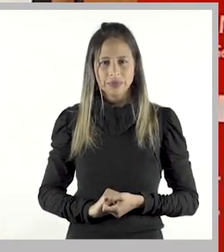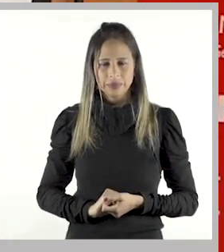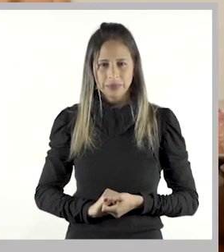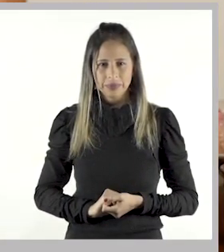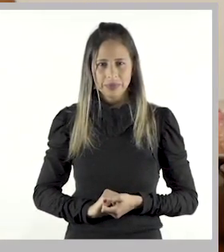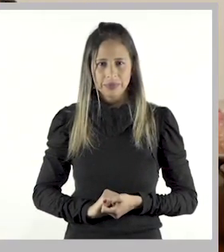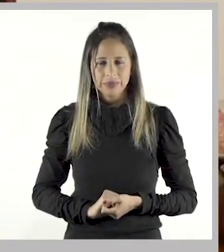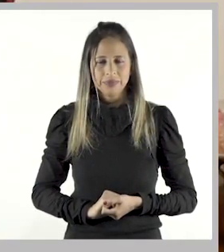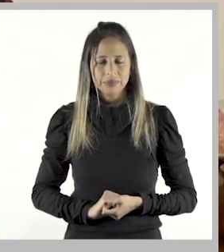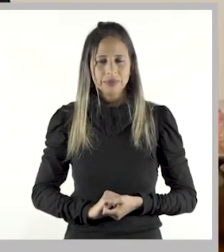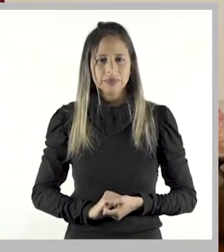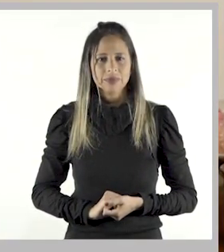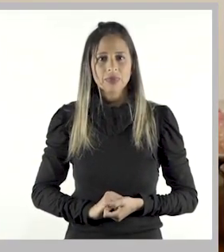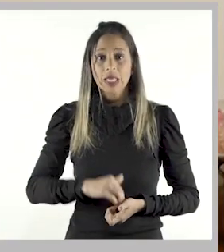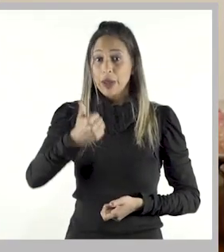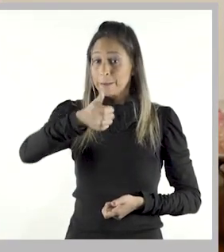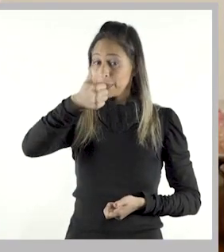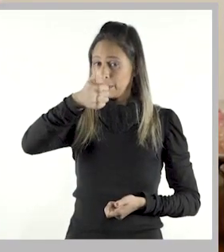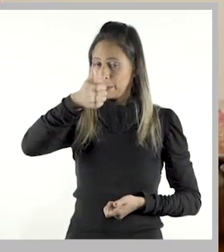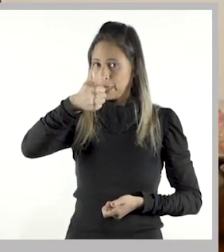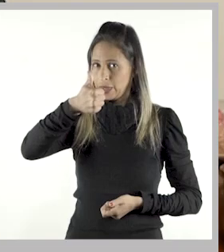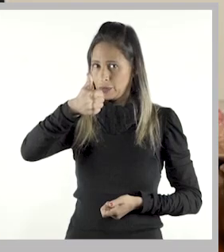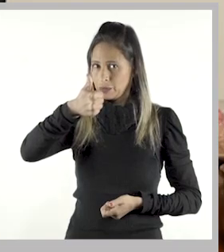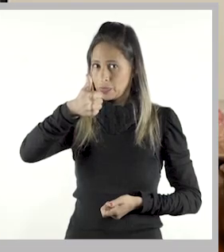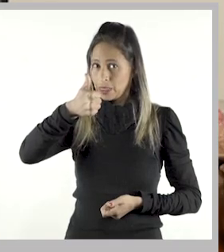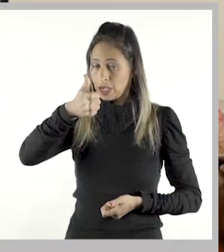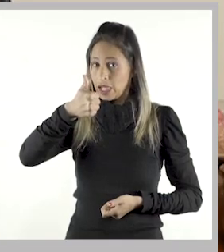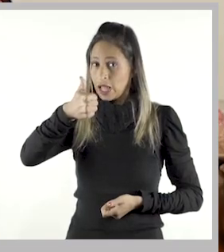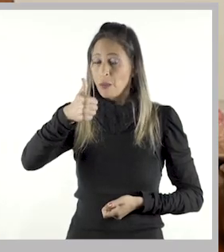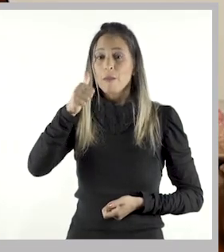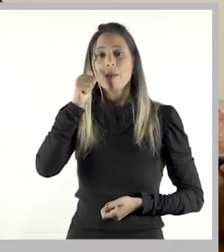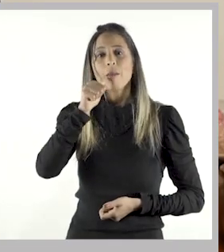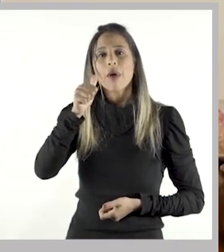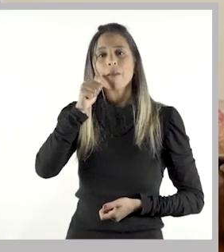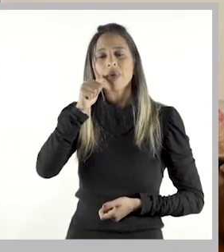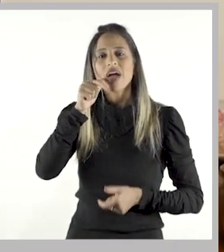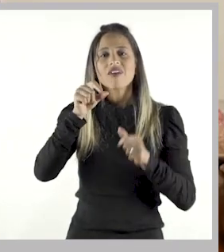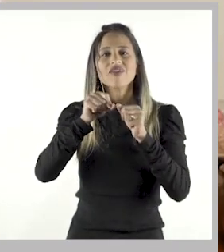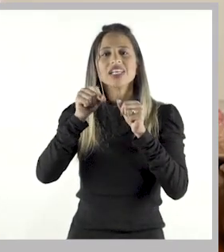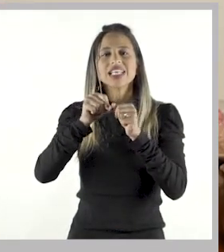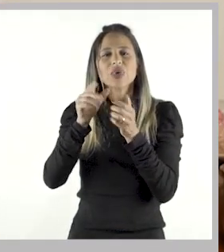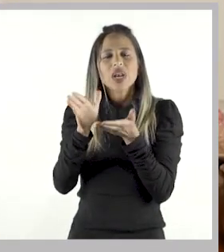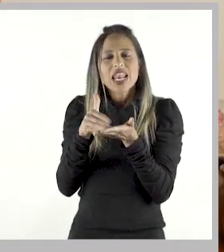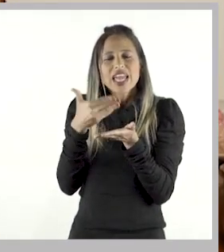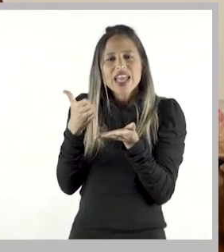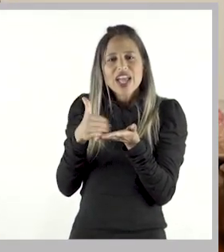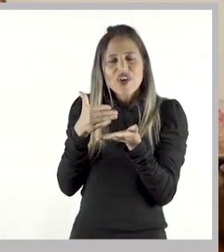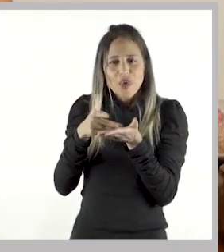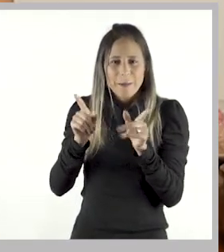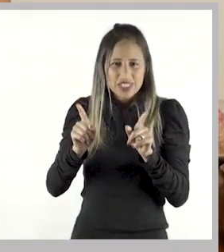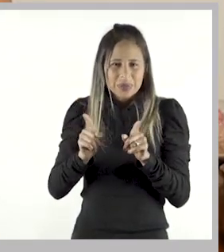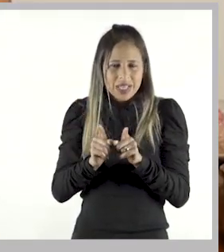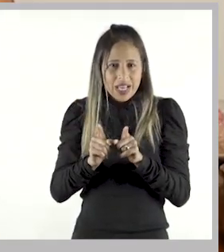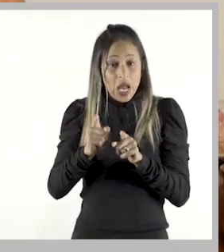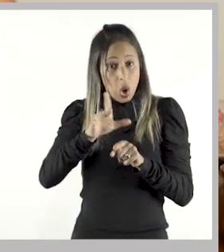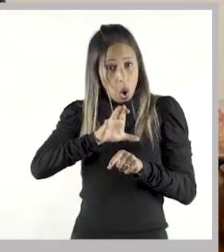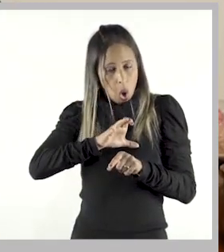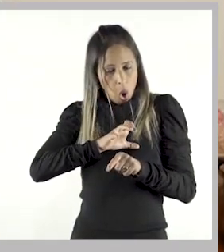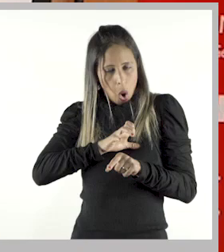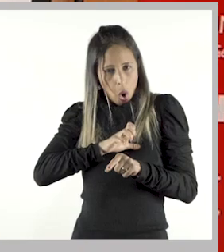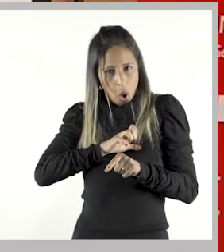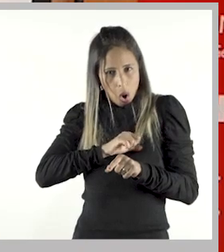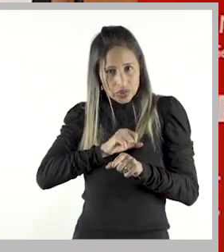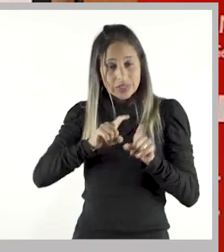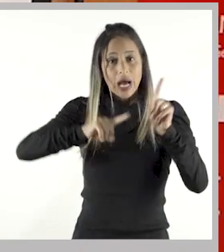Primeiro, eu cheguei na conclusão de fazer uma mulher tecendo um livro pequeno. Eu gosto muito de trabalhar com contrastes de tamanho. Então, a